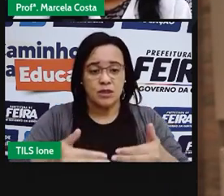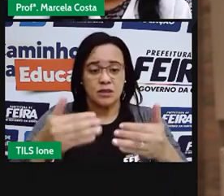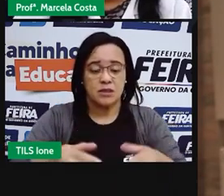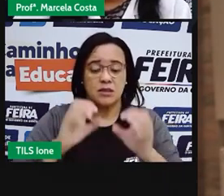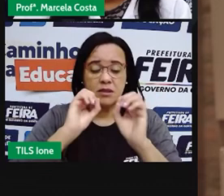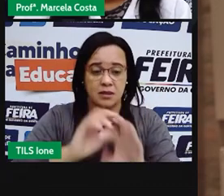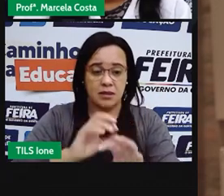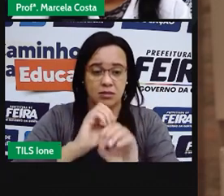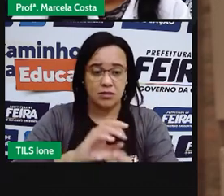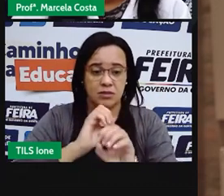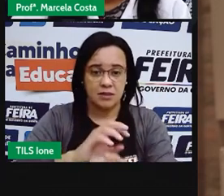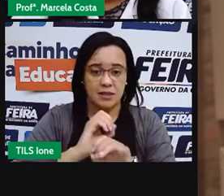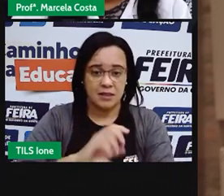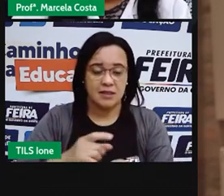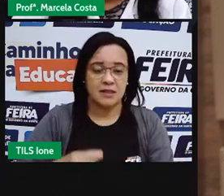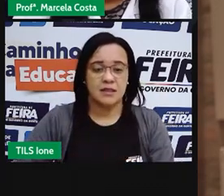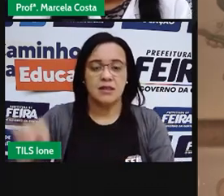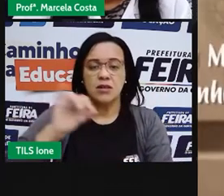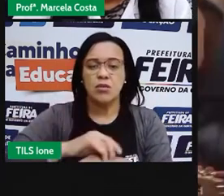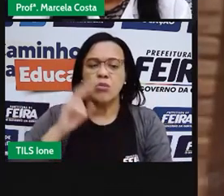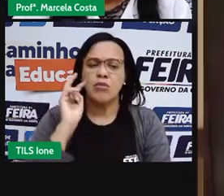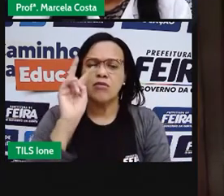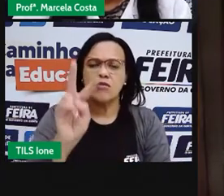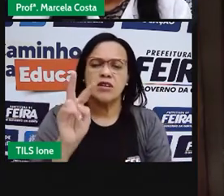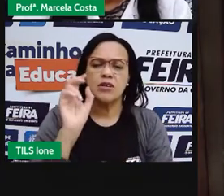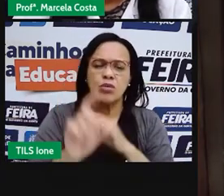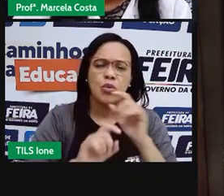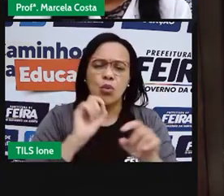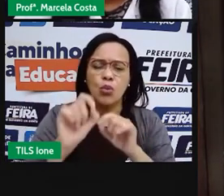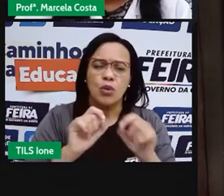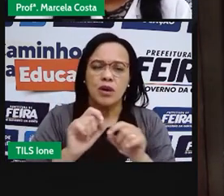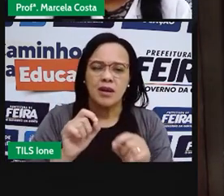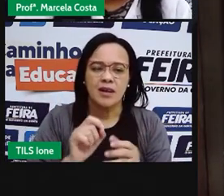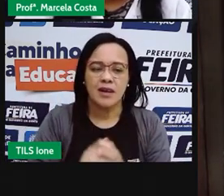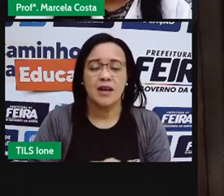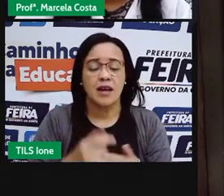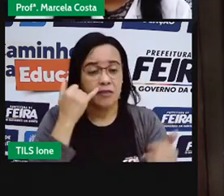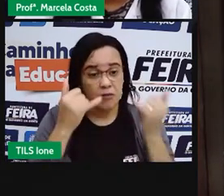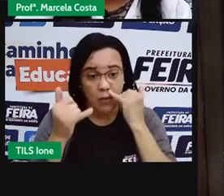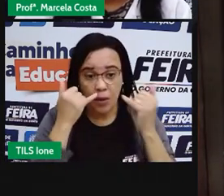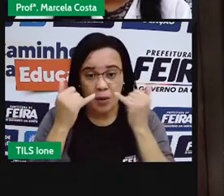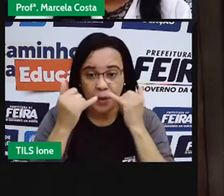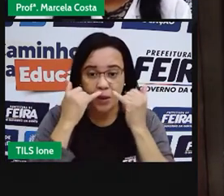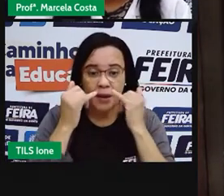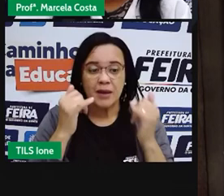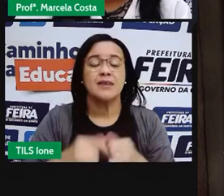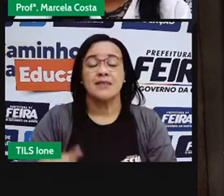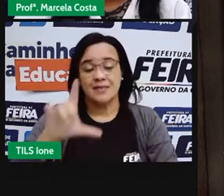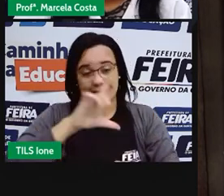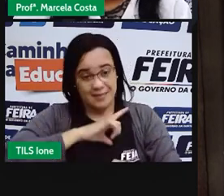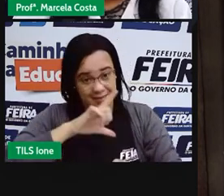E aqui em cima você já vê algumas informações, ó.